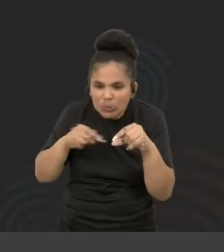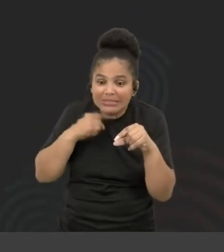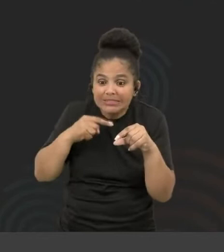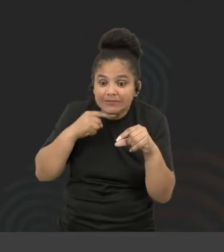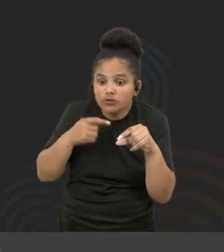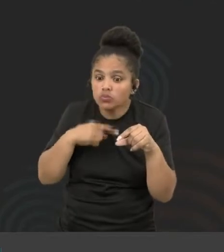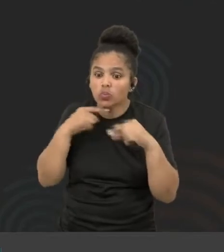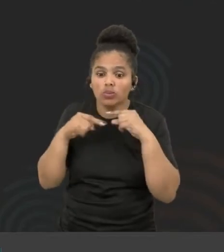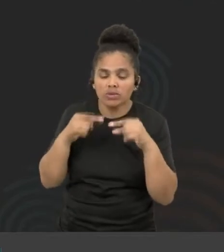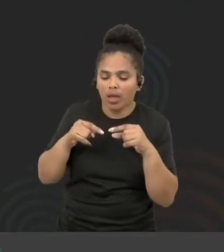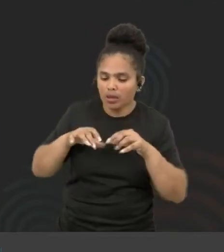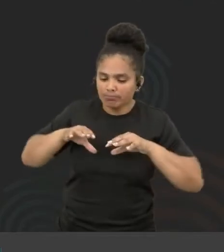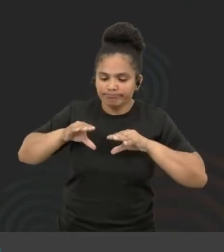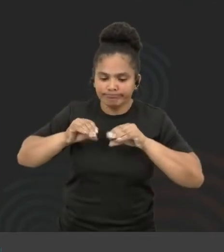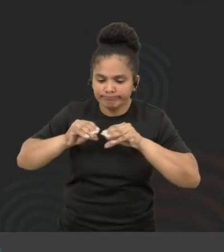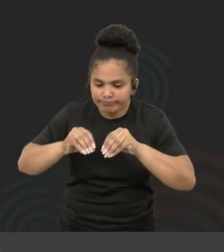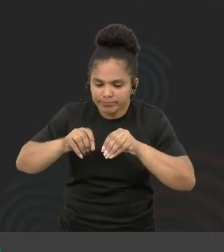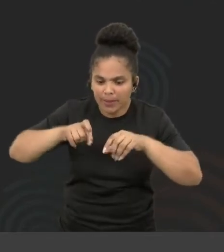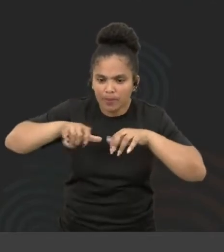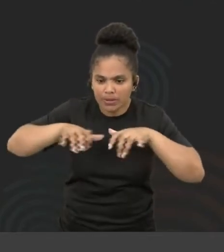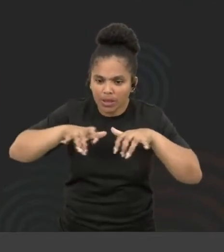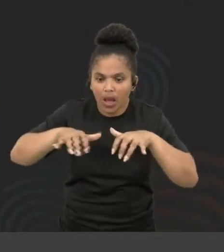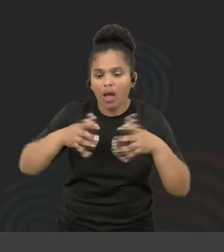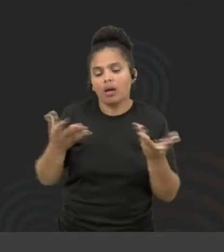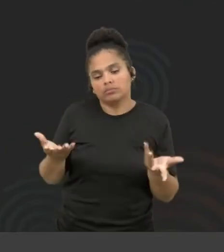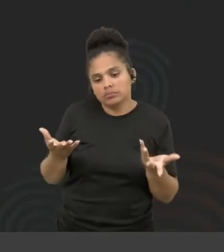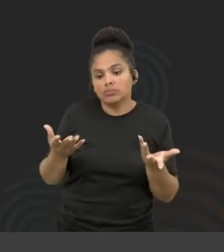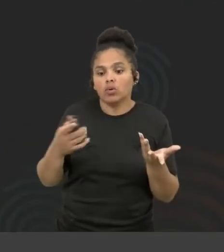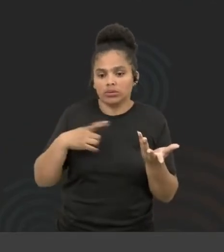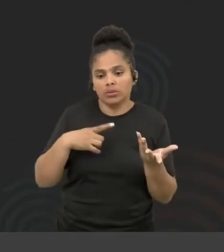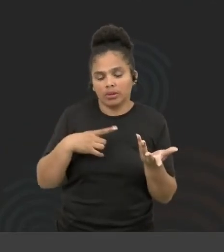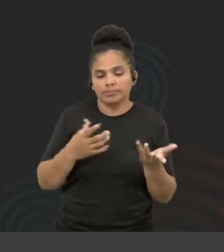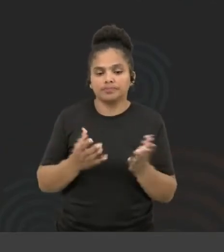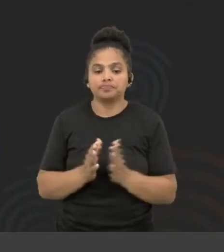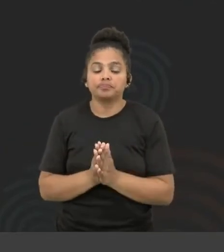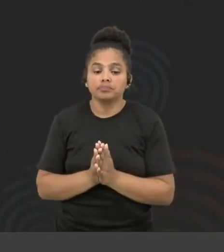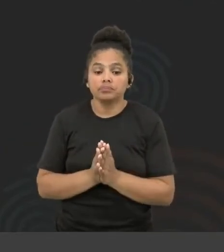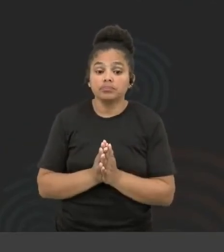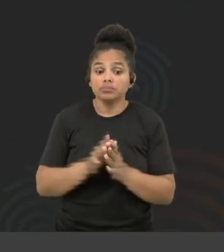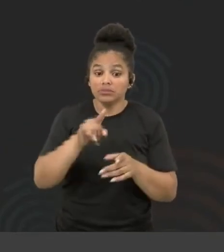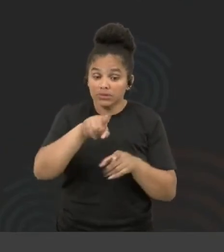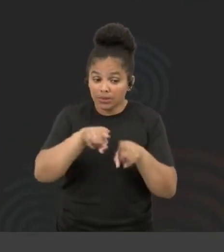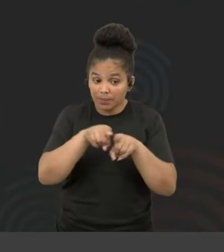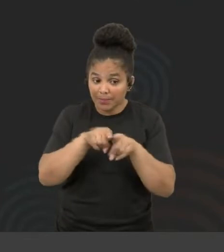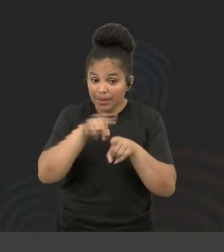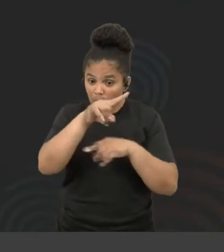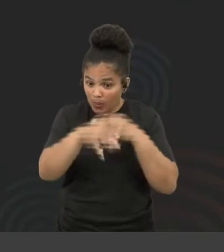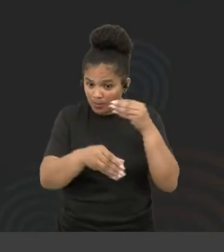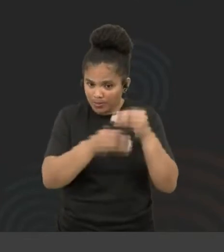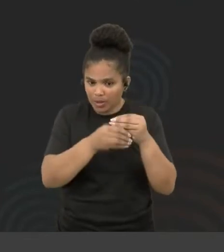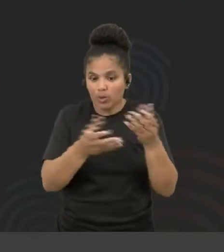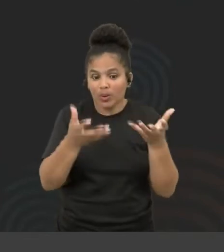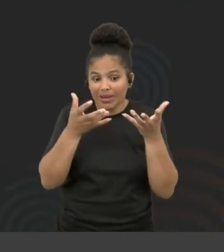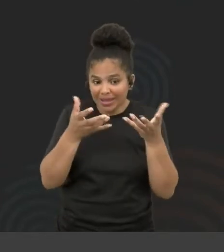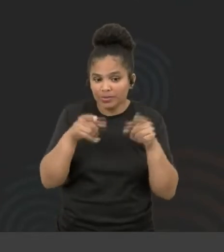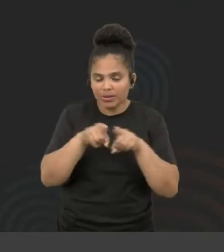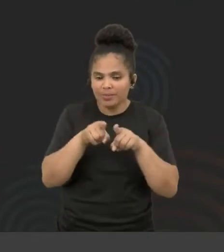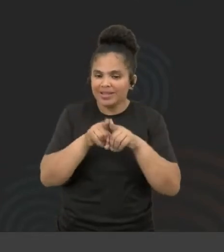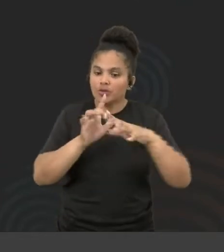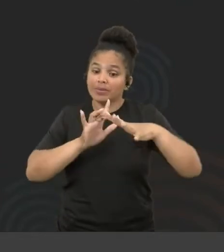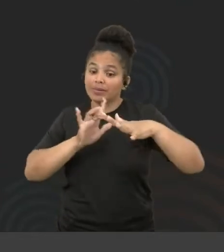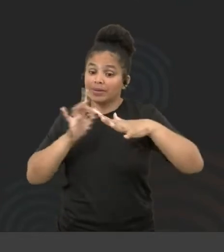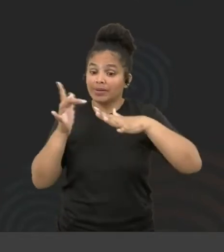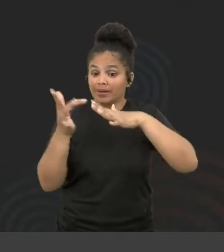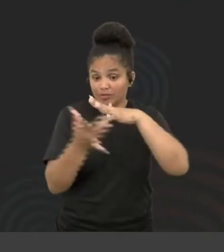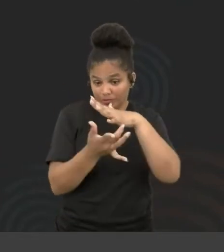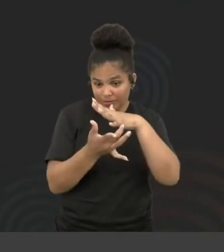completar algumas tarefas dentro das suas aplicações. E aí, para complementar, eu queria trazer um pouco sobre redes sociais,